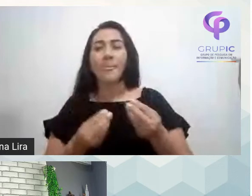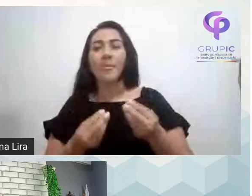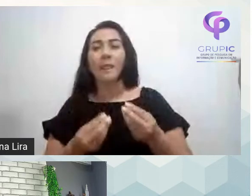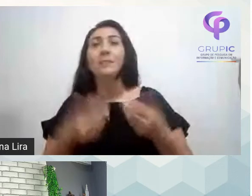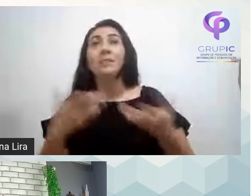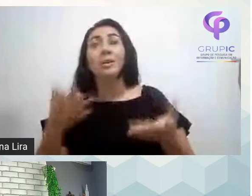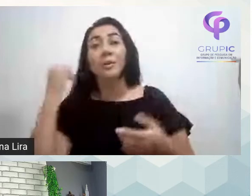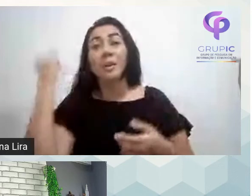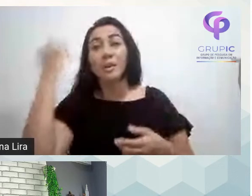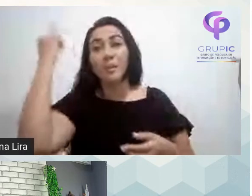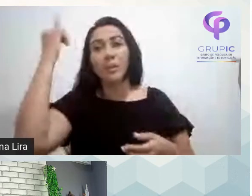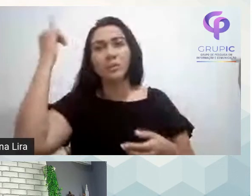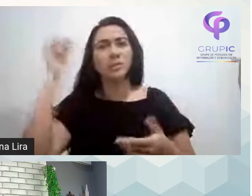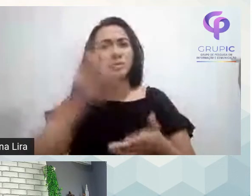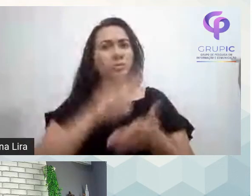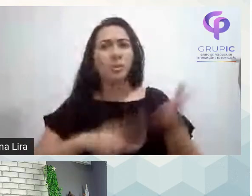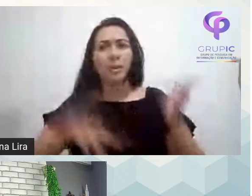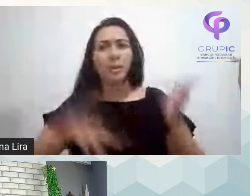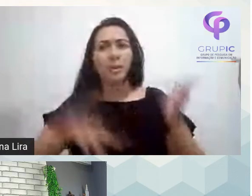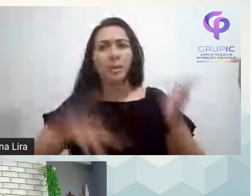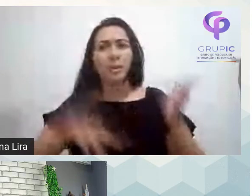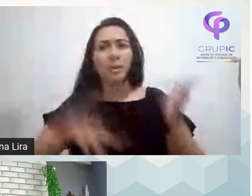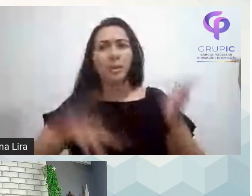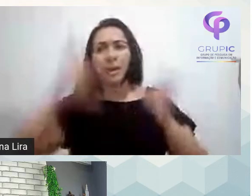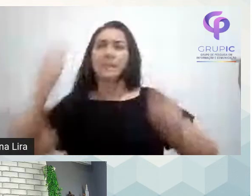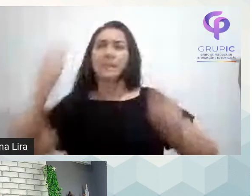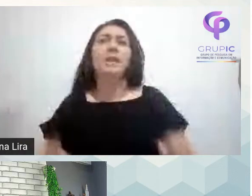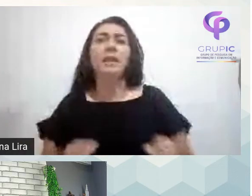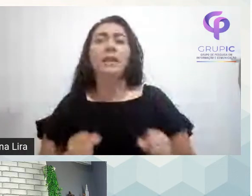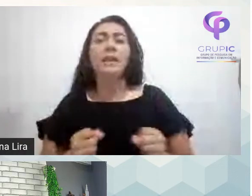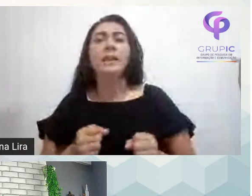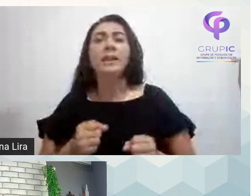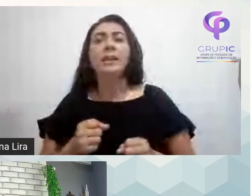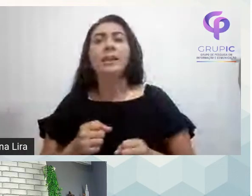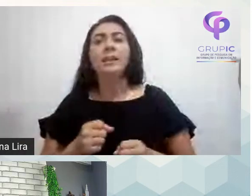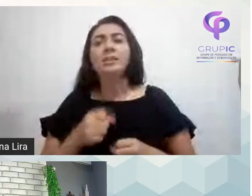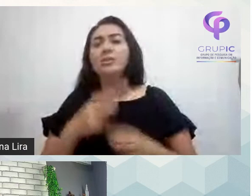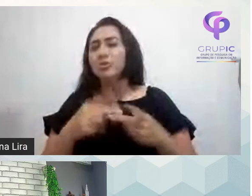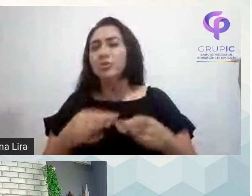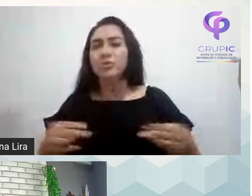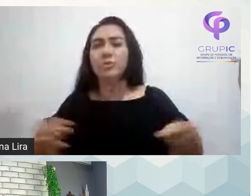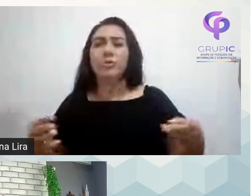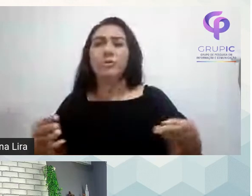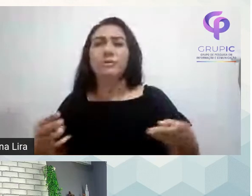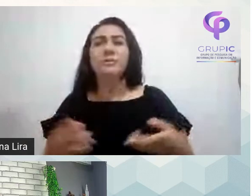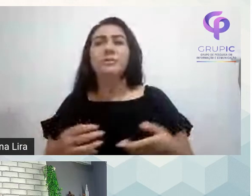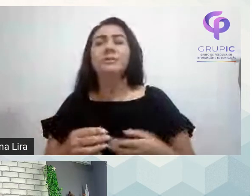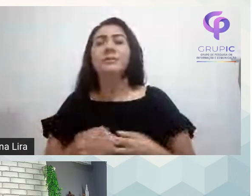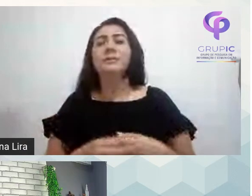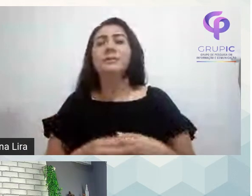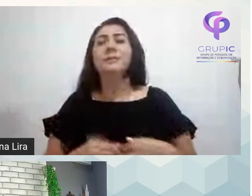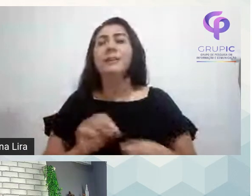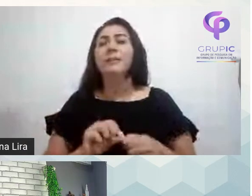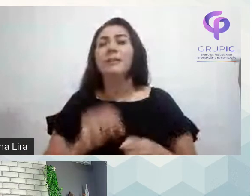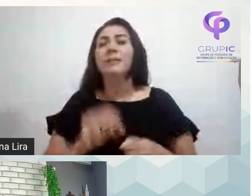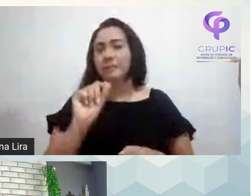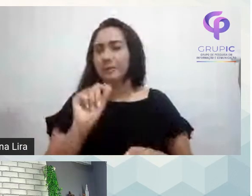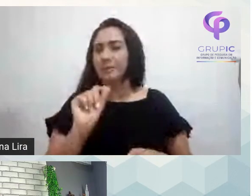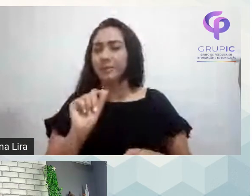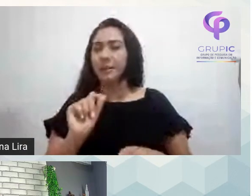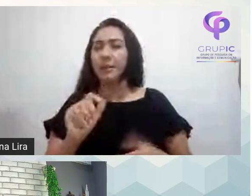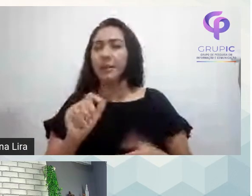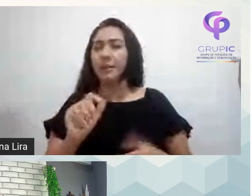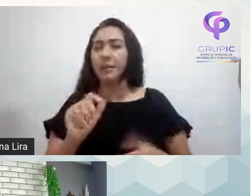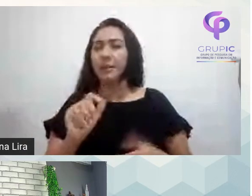saber tudo, mas pelo menos ter o conhecimento e dar esse direcionamento. Dando exemplo, por exemplo, da biblioteca hospitalar. Né? Poxa, são